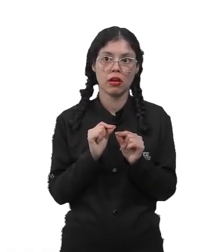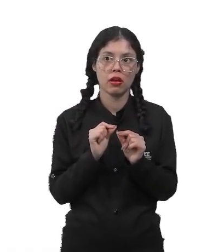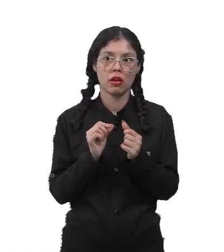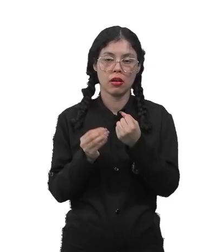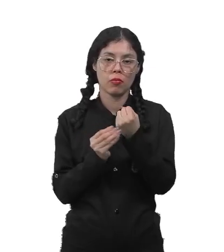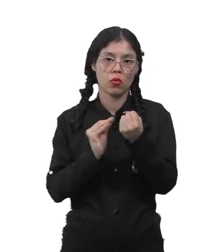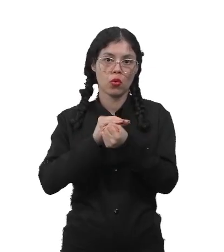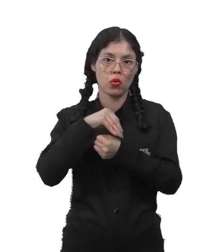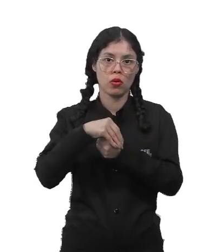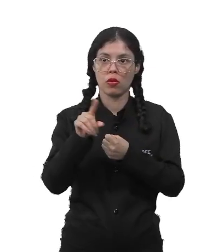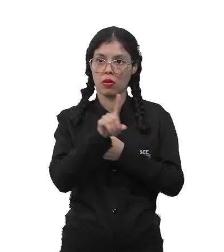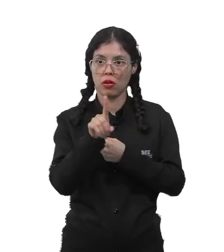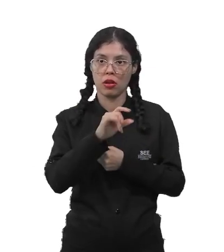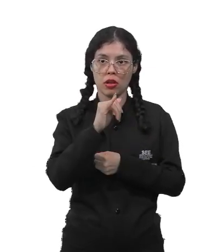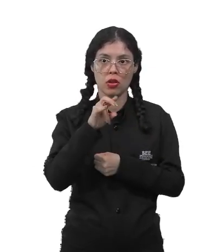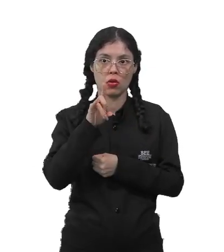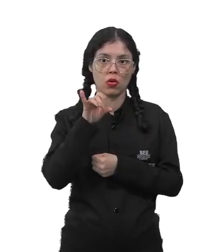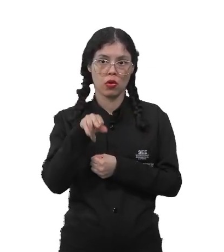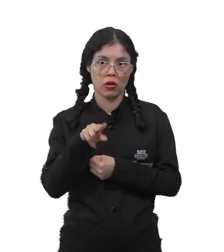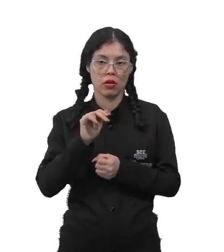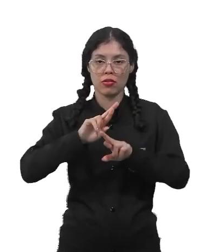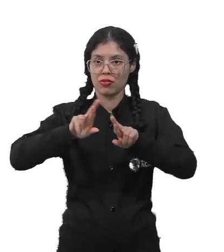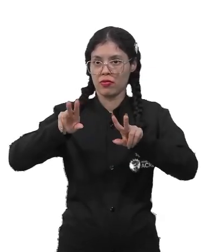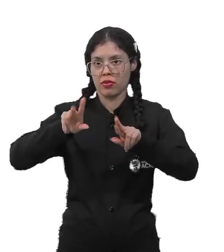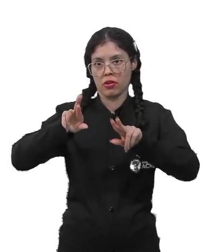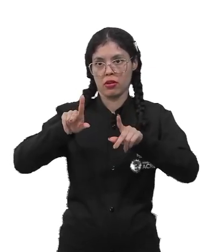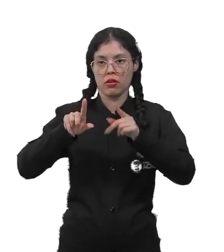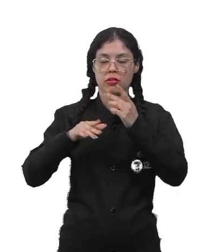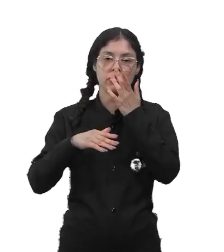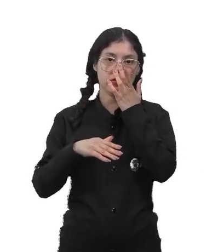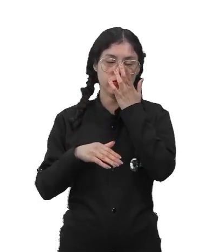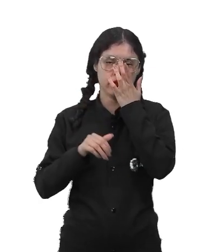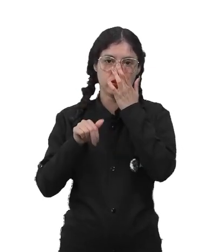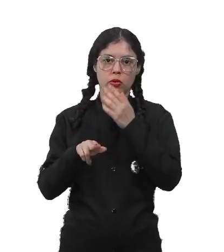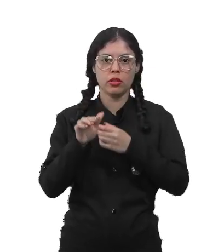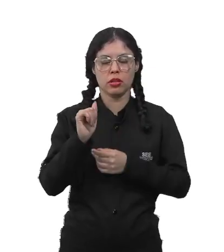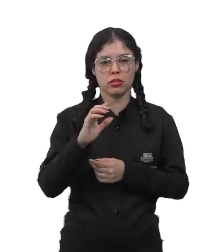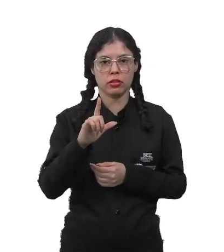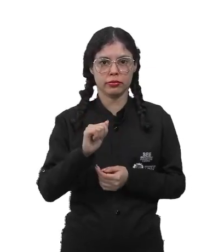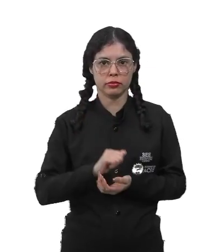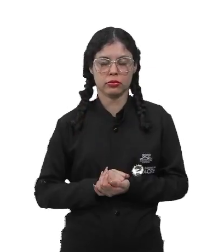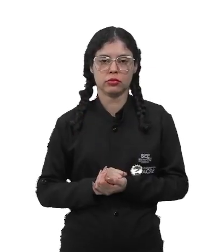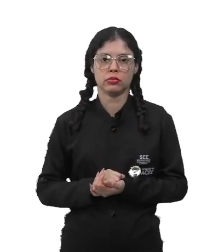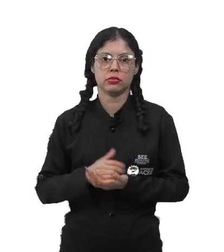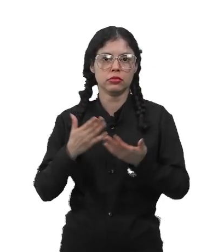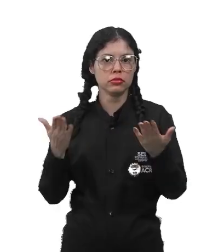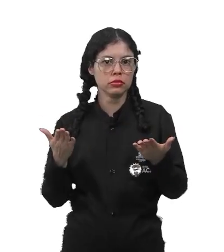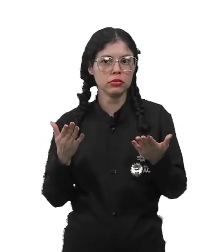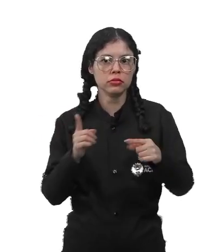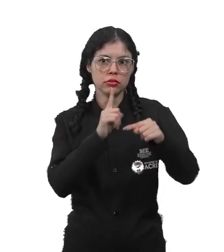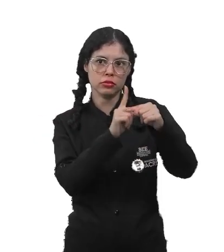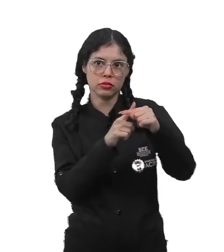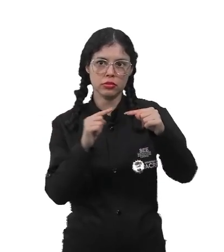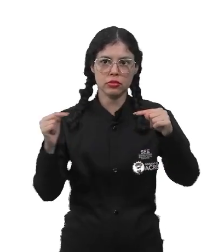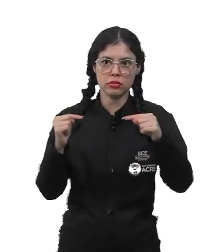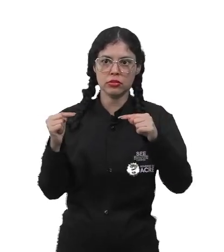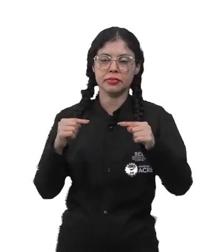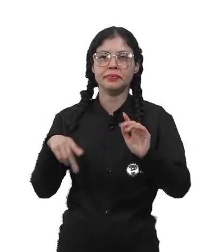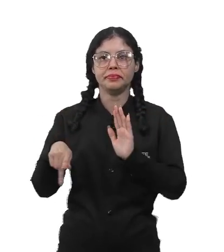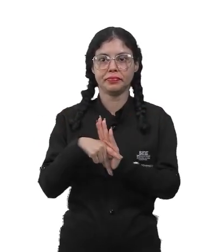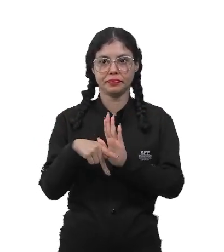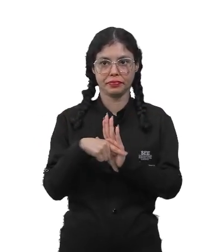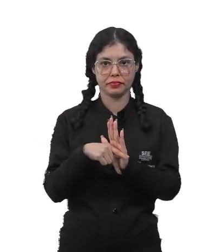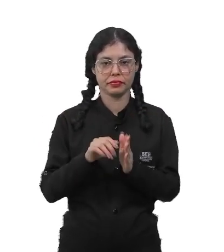molecular e não iônica, diferente aqui, ó, do nosso sal. Então, essas cargas, elas são